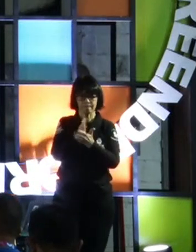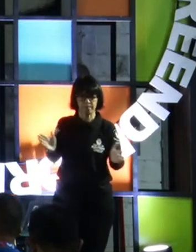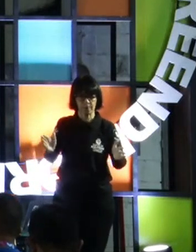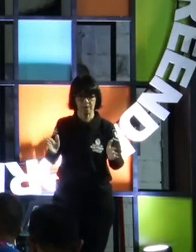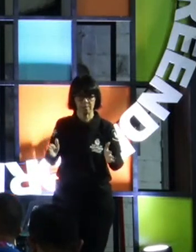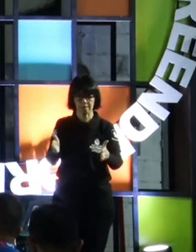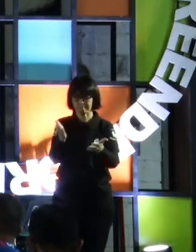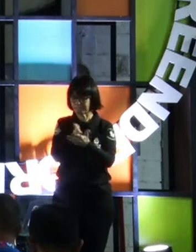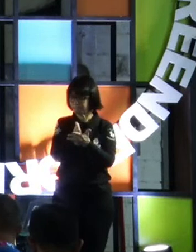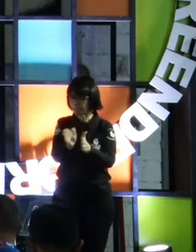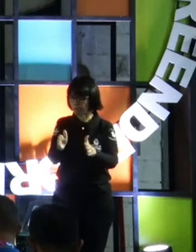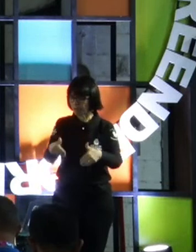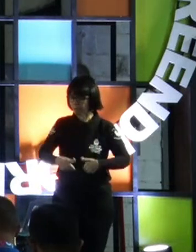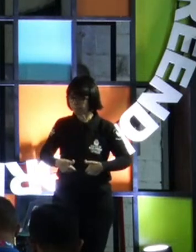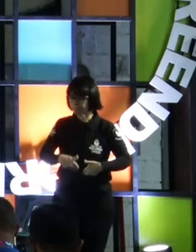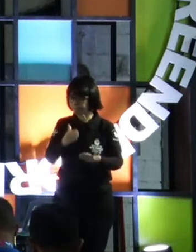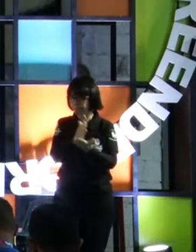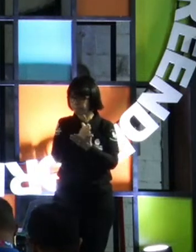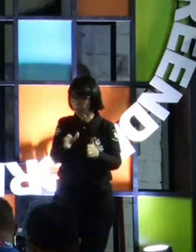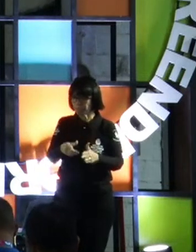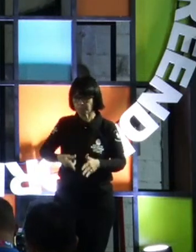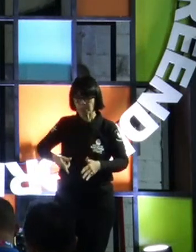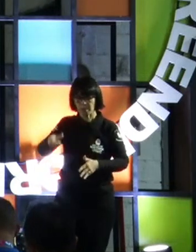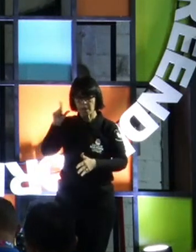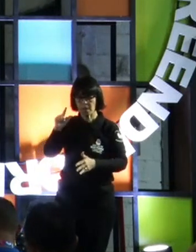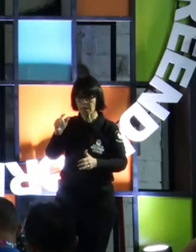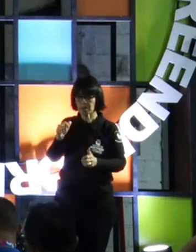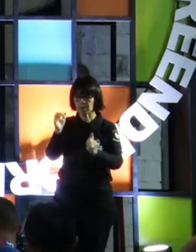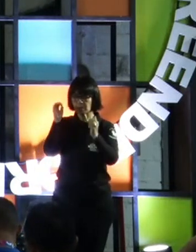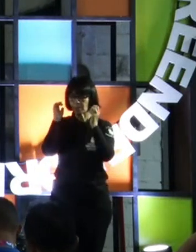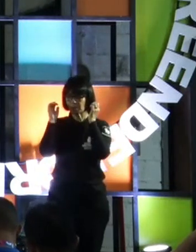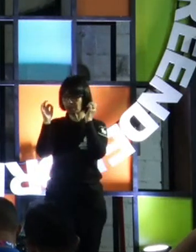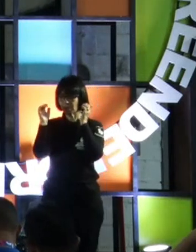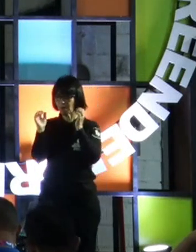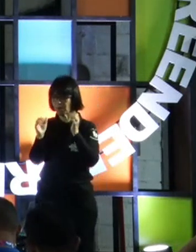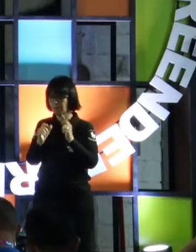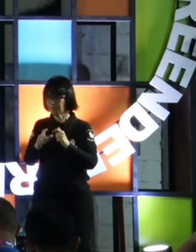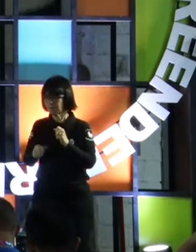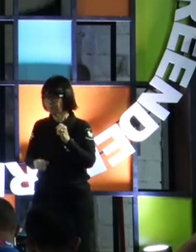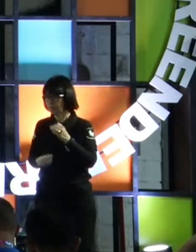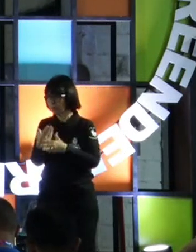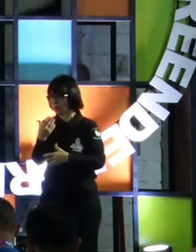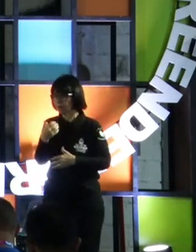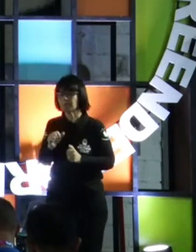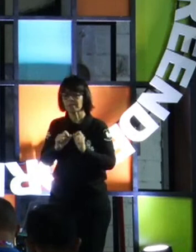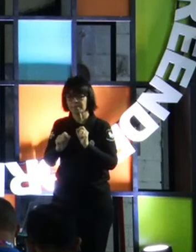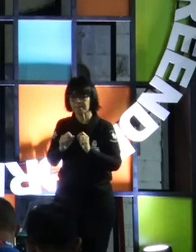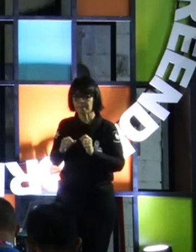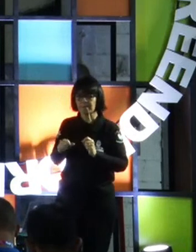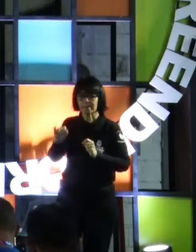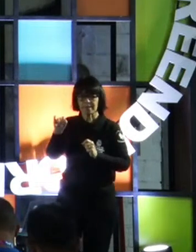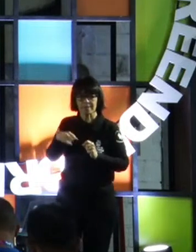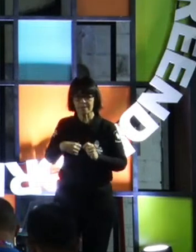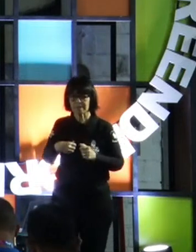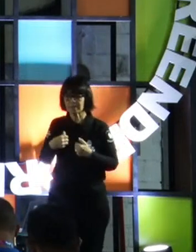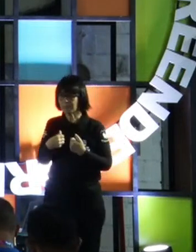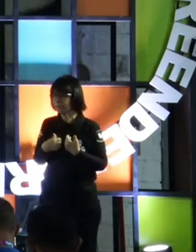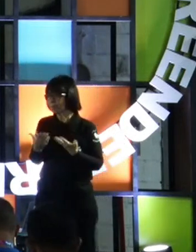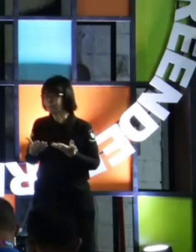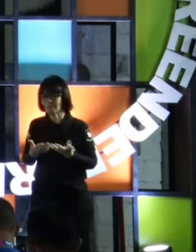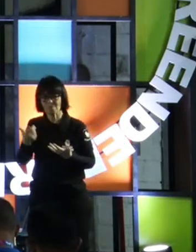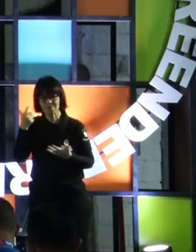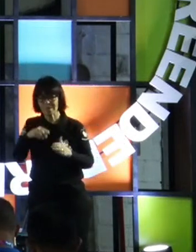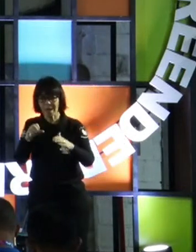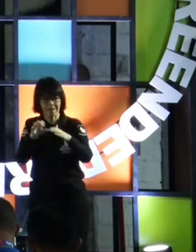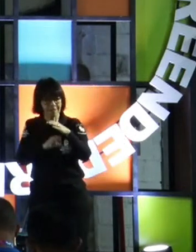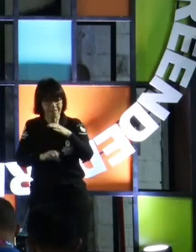tem saída, entendeu? Antes do sonho vem o pão. Então, quem não tem pão, não estuda. Quem não tem pão, não